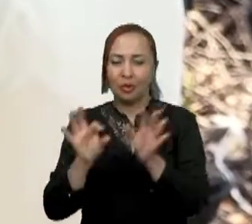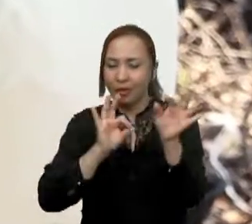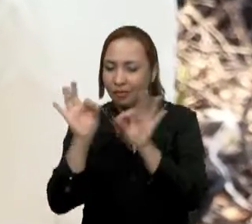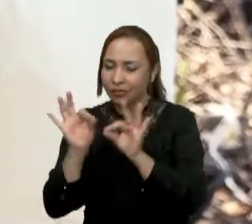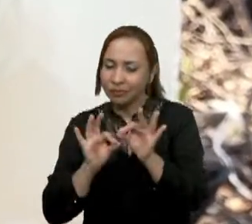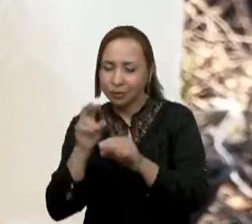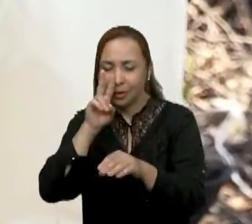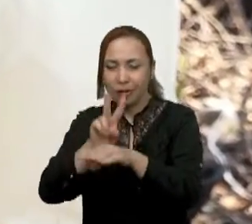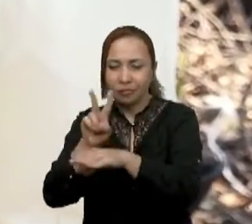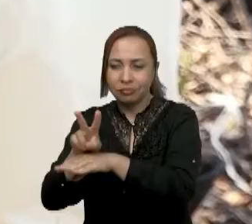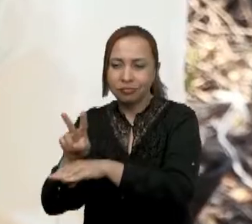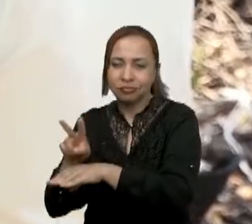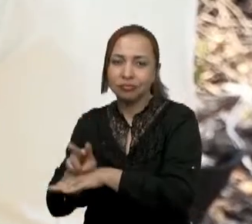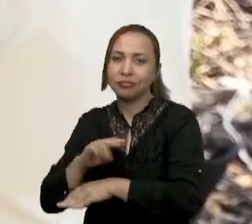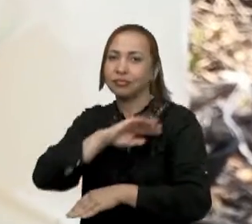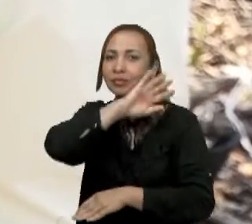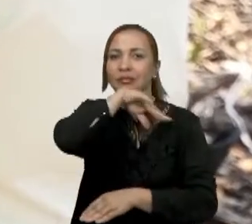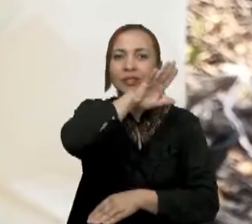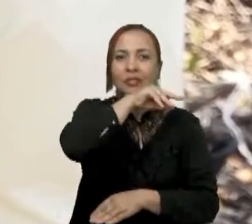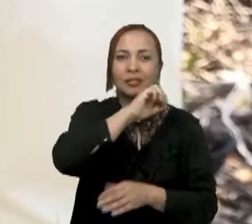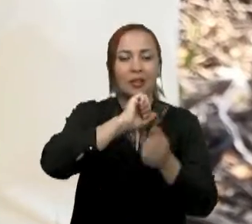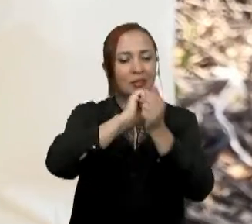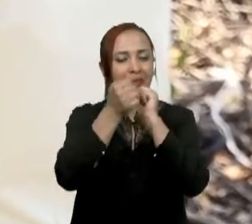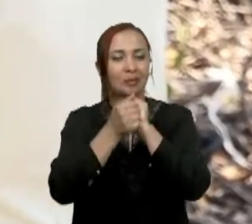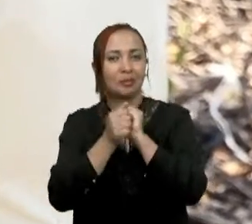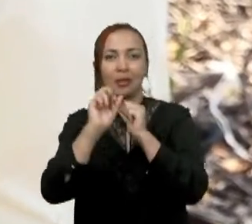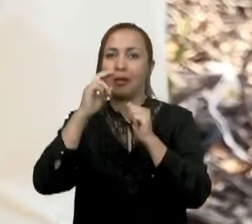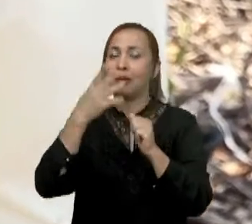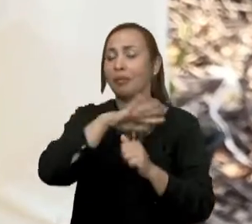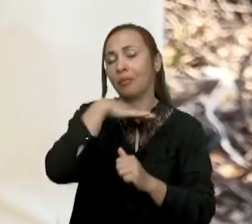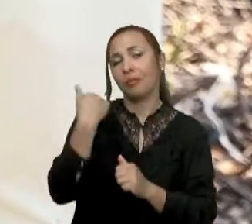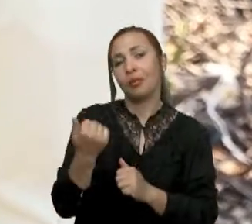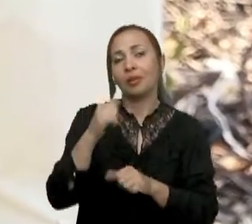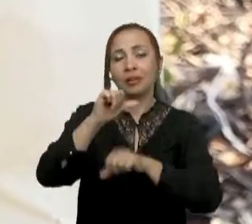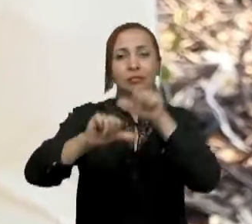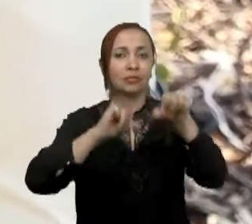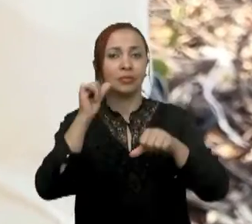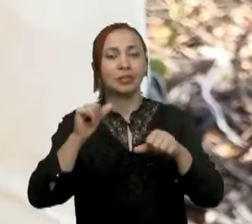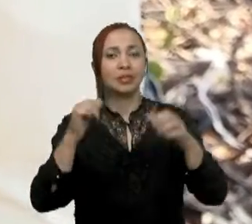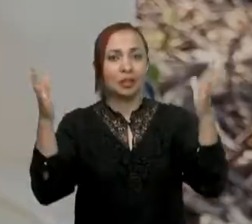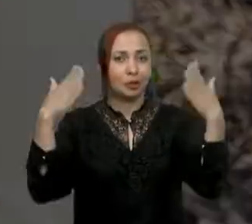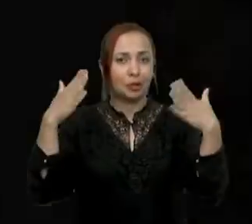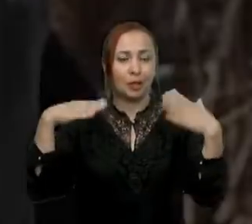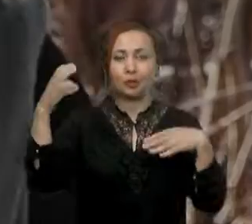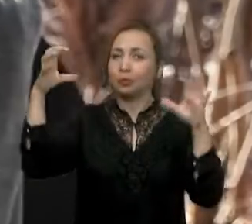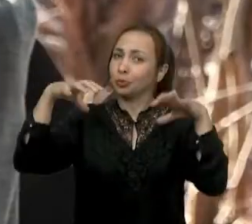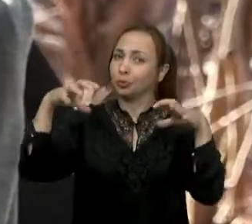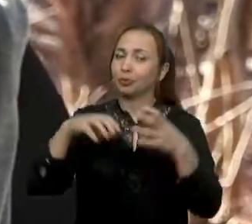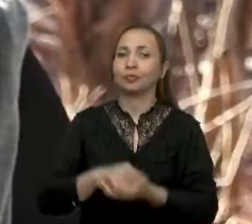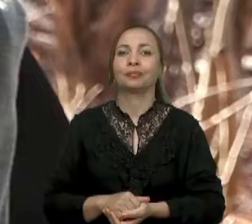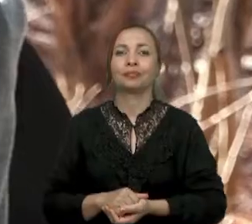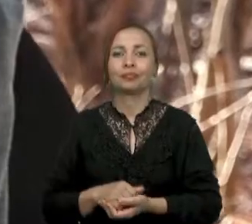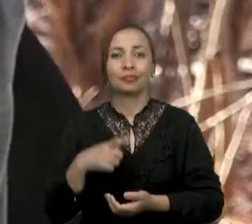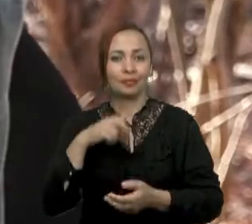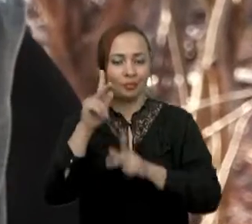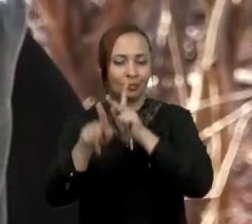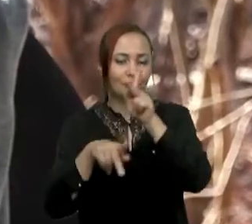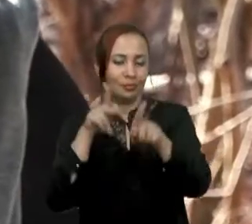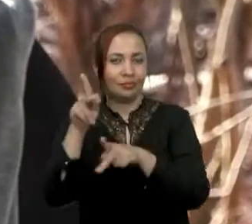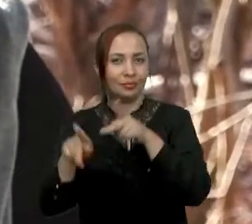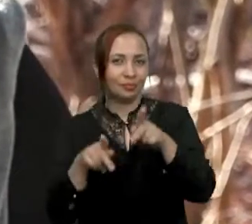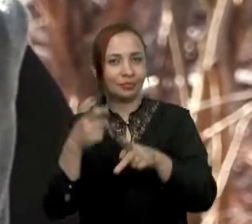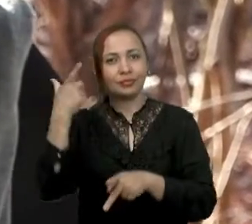monitoram se os animais poderão se adaptar ou sucumbir às mudanças climáticas têm populações